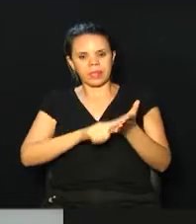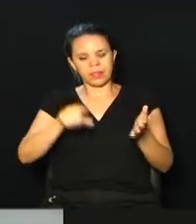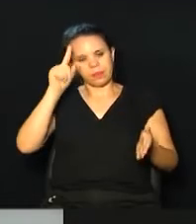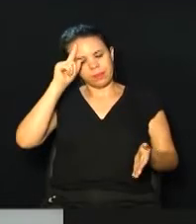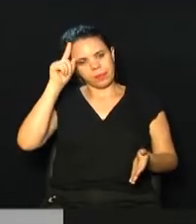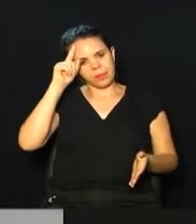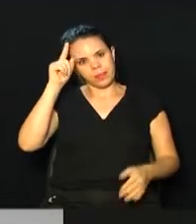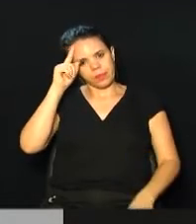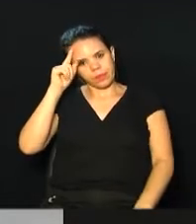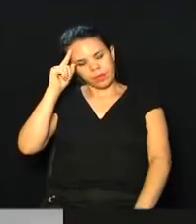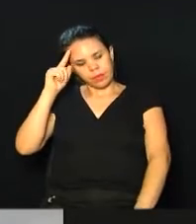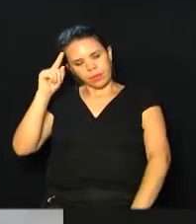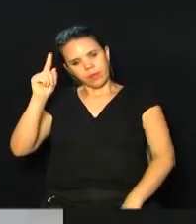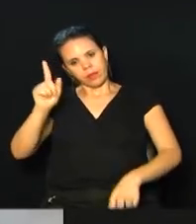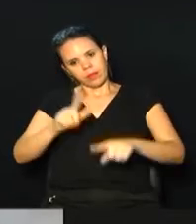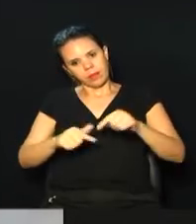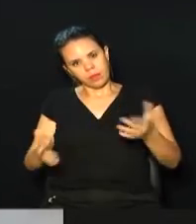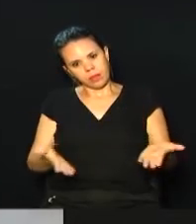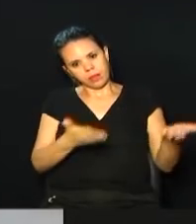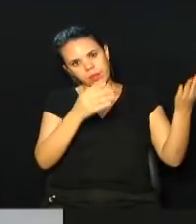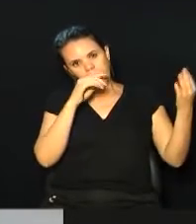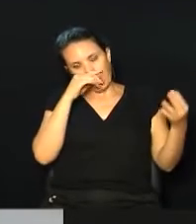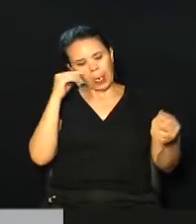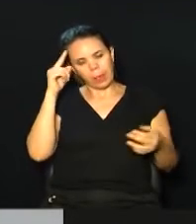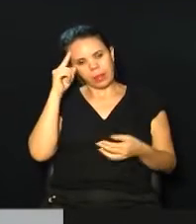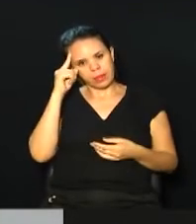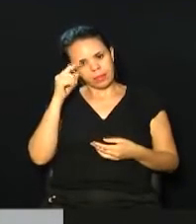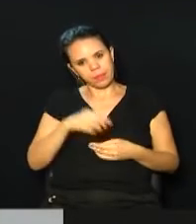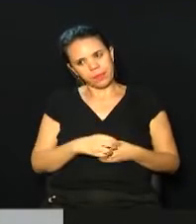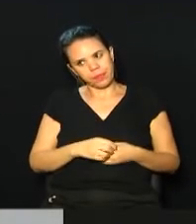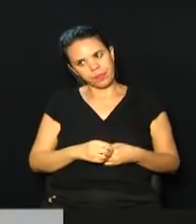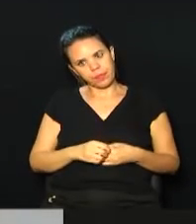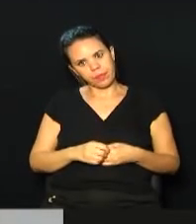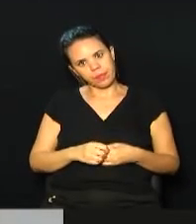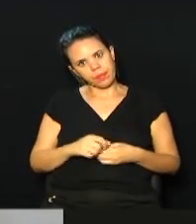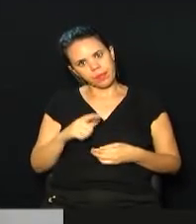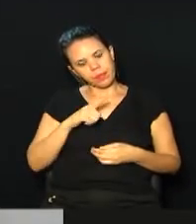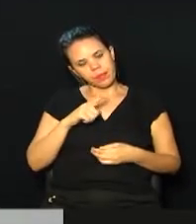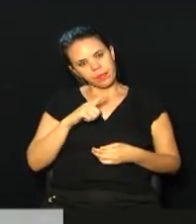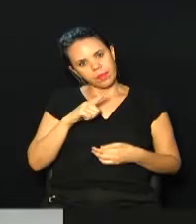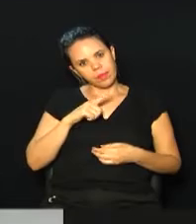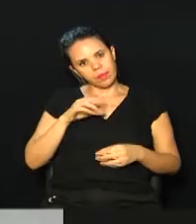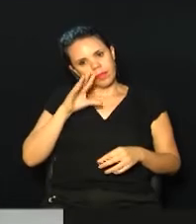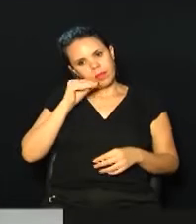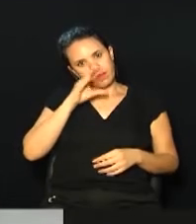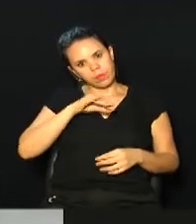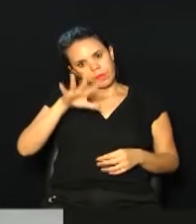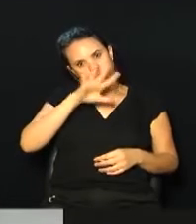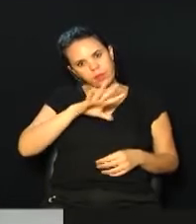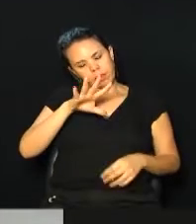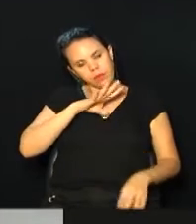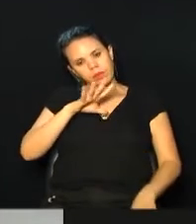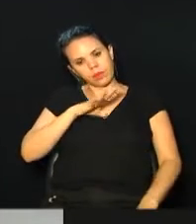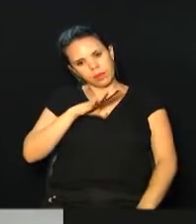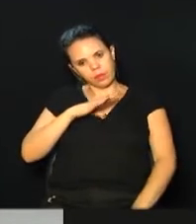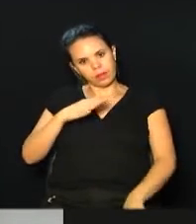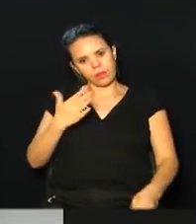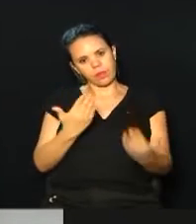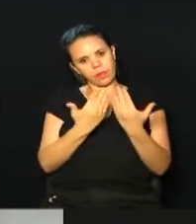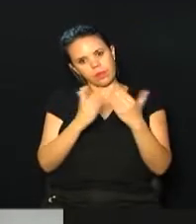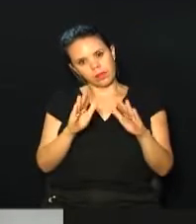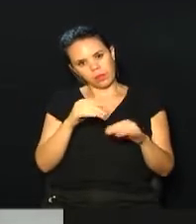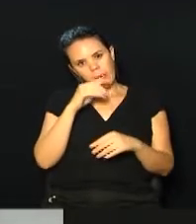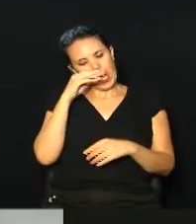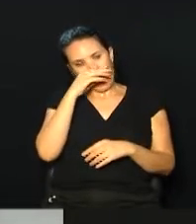dia, o material tem que ser levado embora todo dia, tem funcionário, tem portaria,